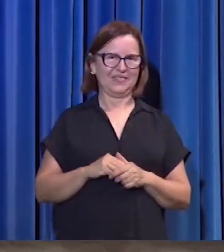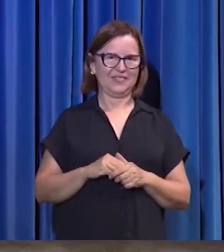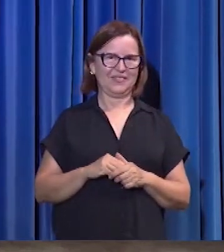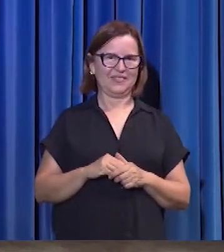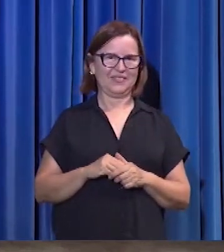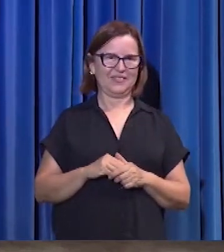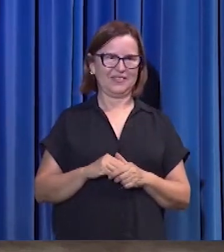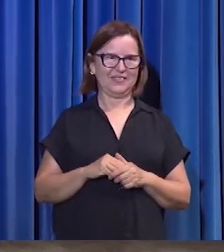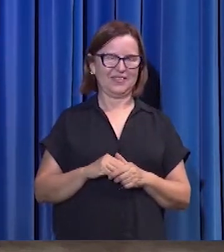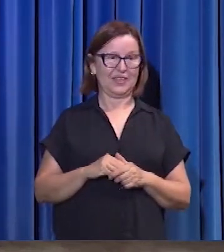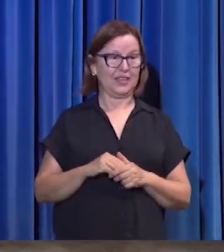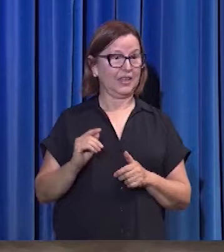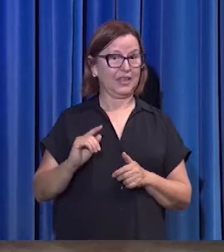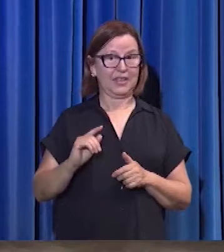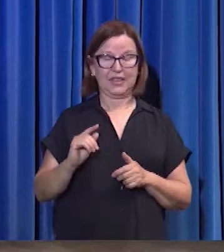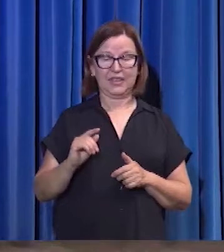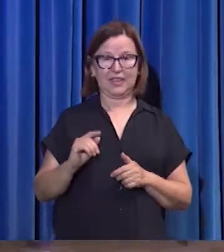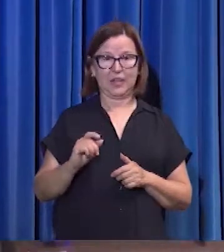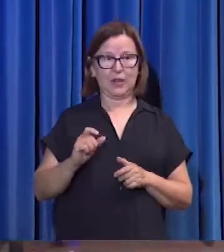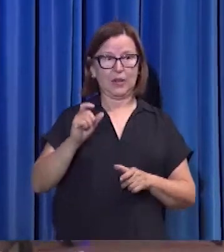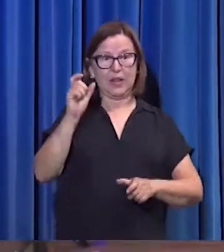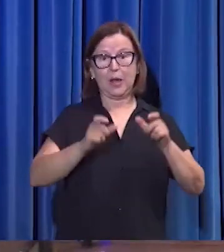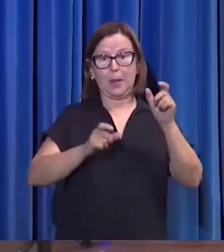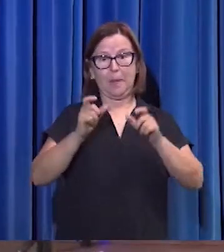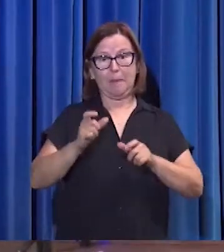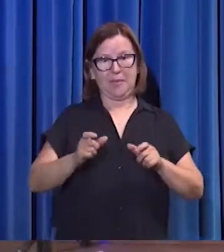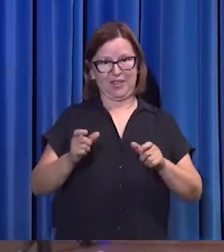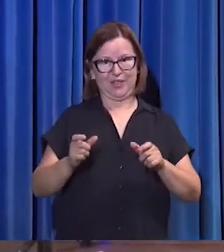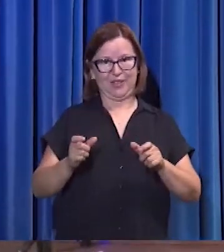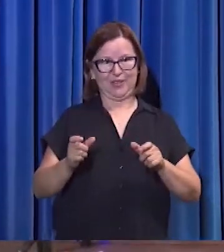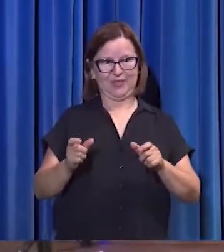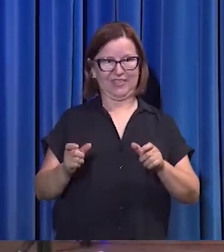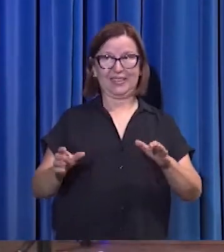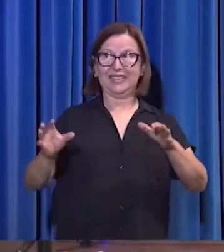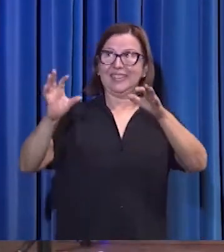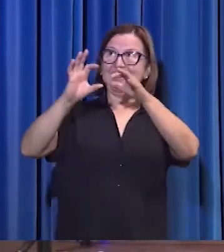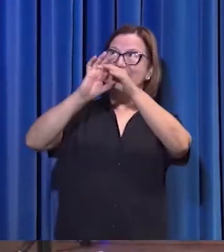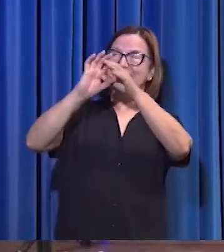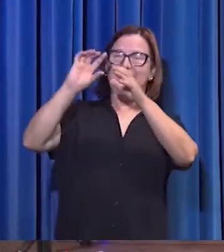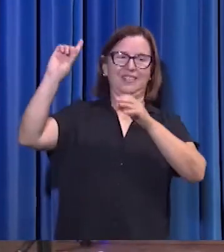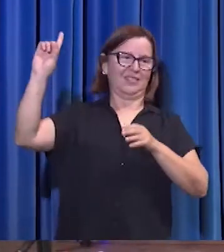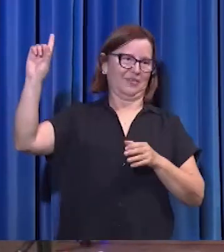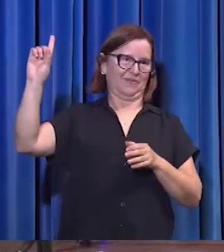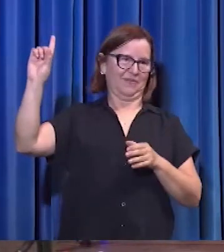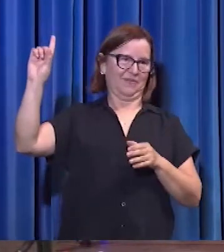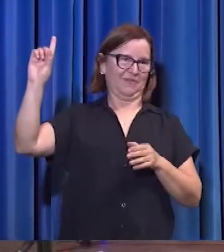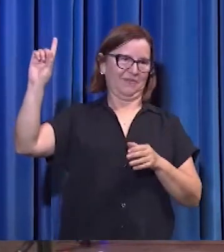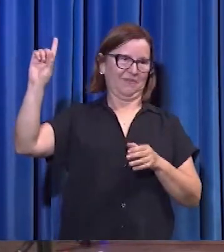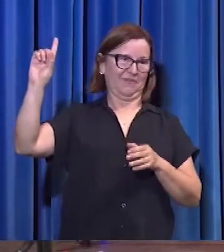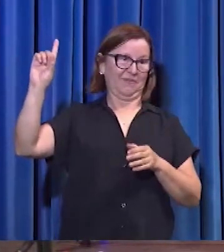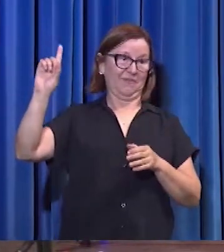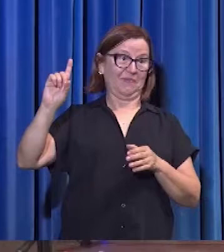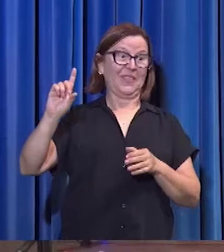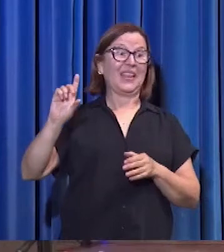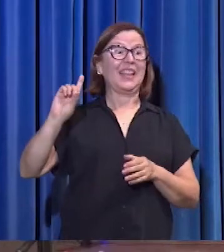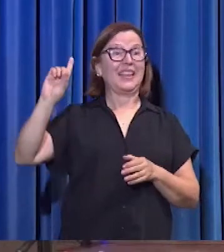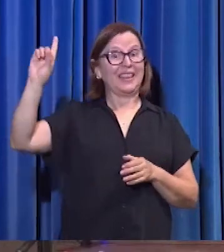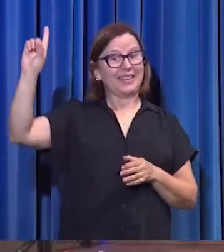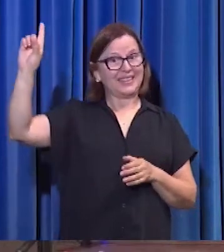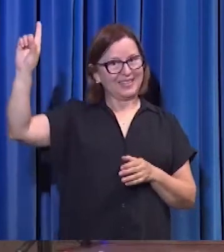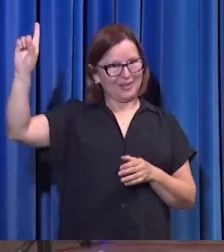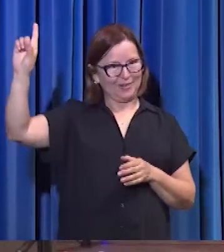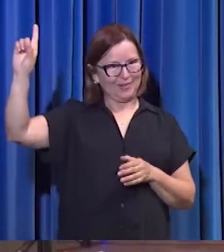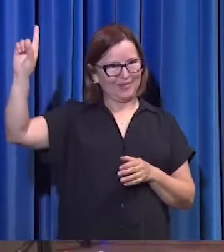Não é o homem que se reconcilia com Deus. É Deus